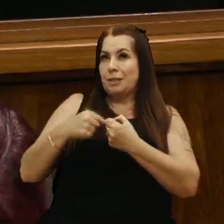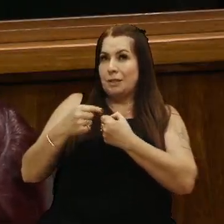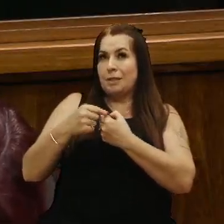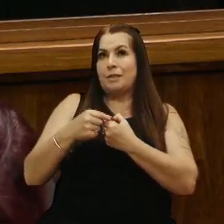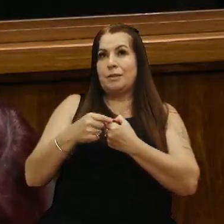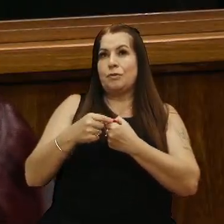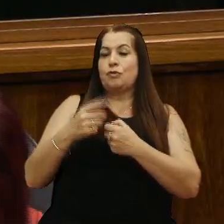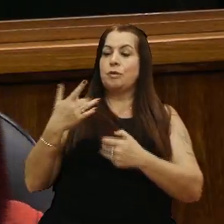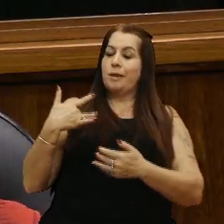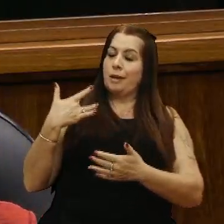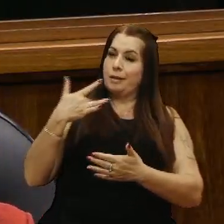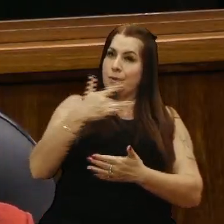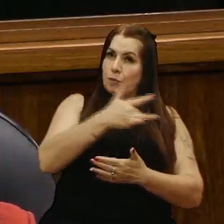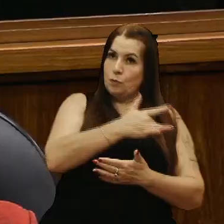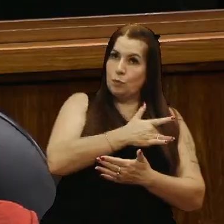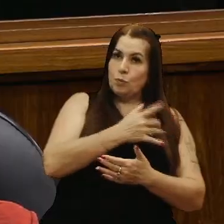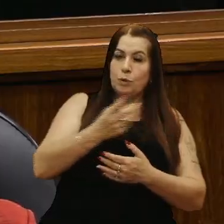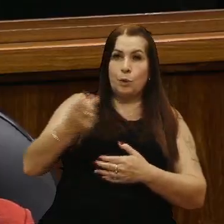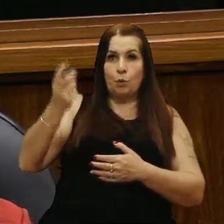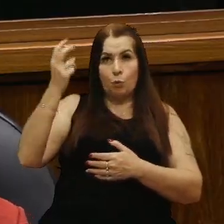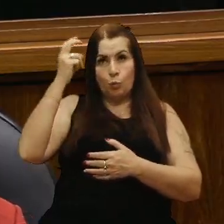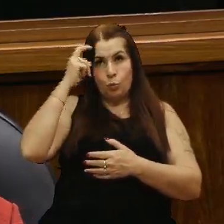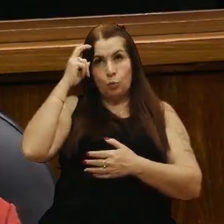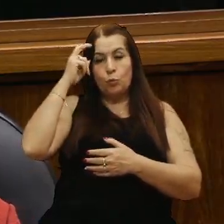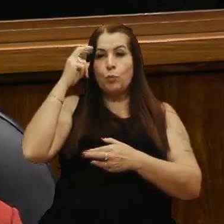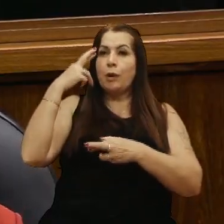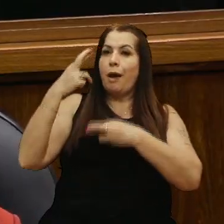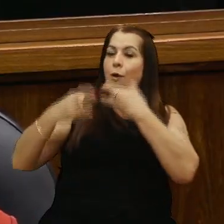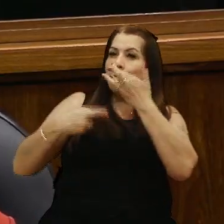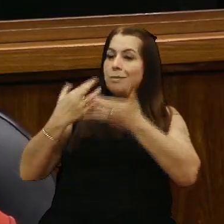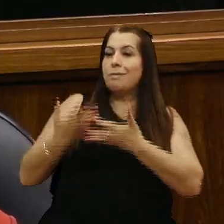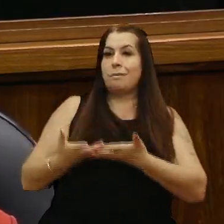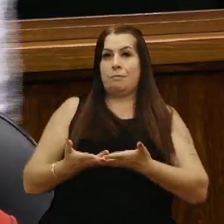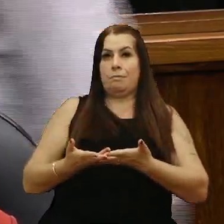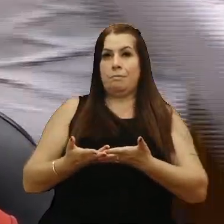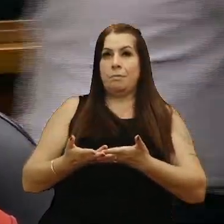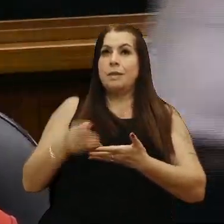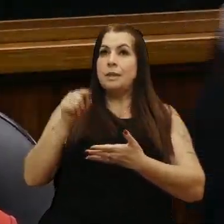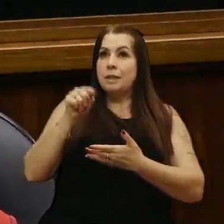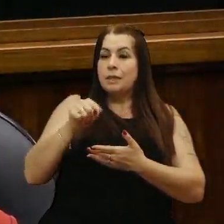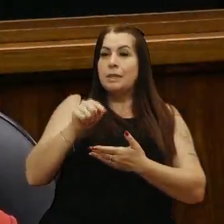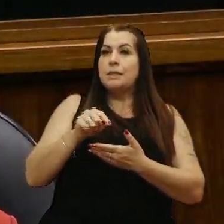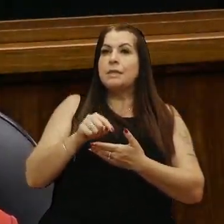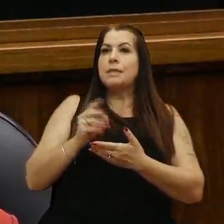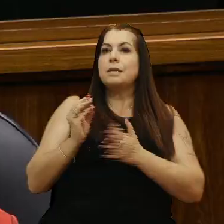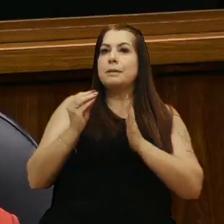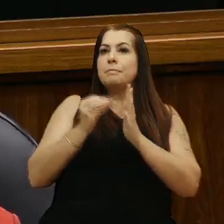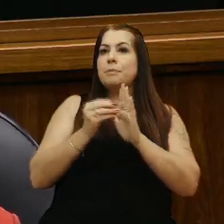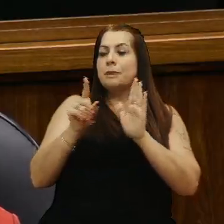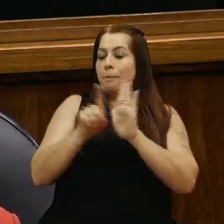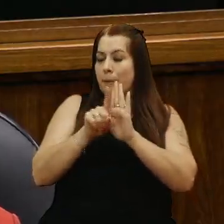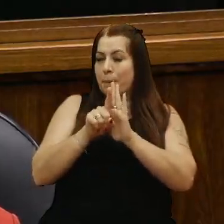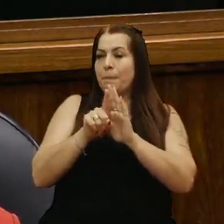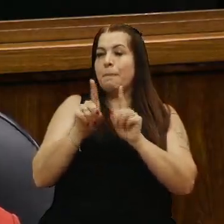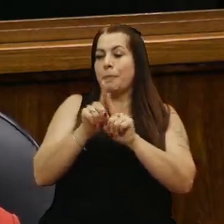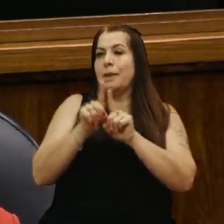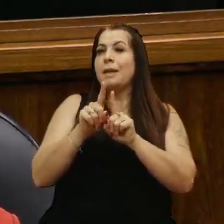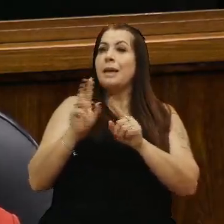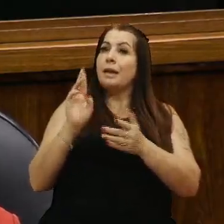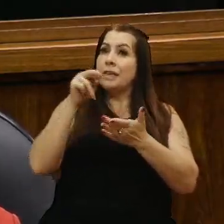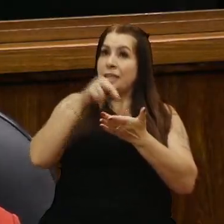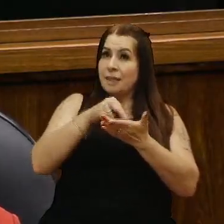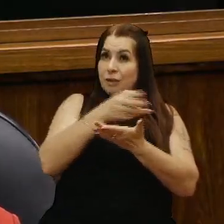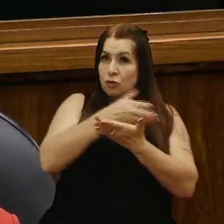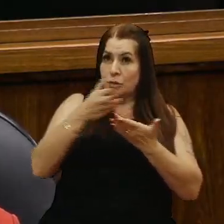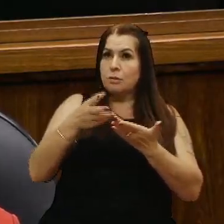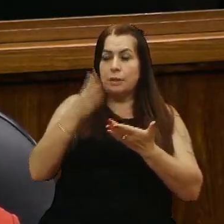à saúde, à cultura, ao lazer. E aqui eu coloco, inclusive, a realidade que já